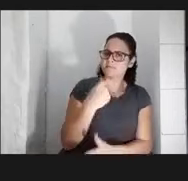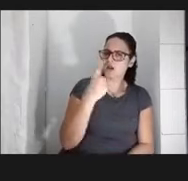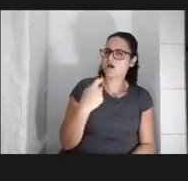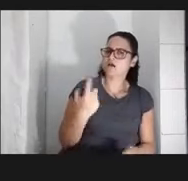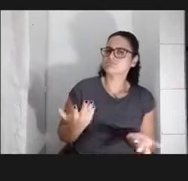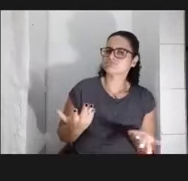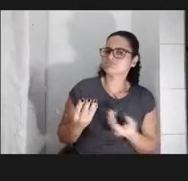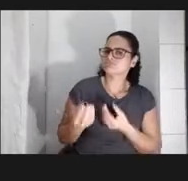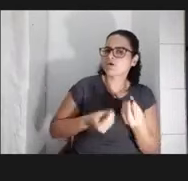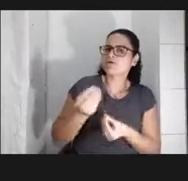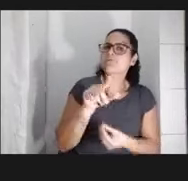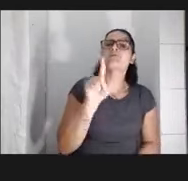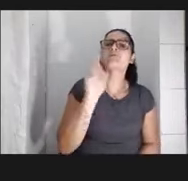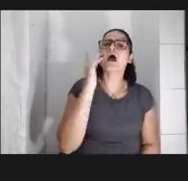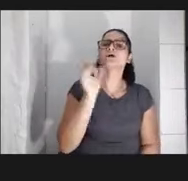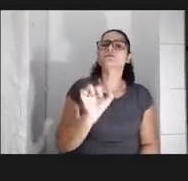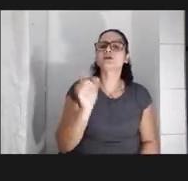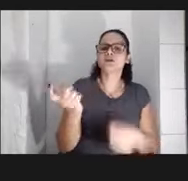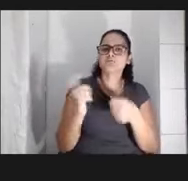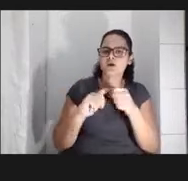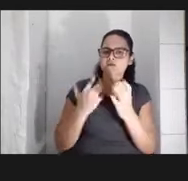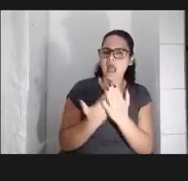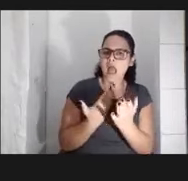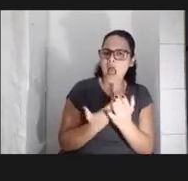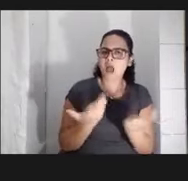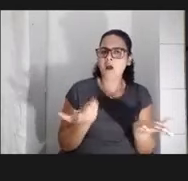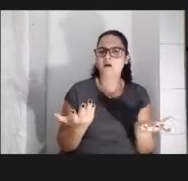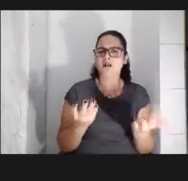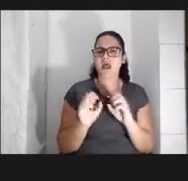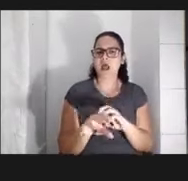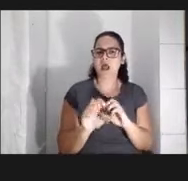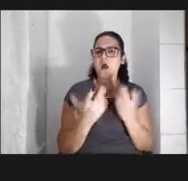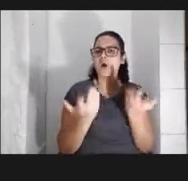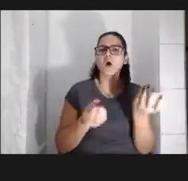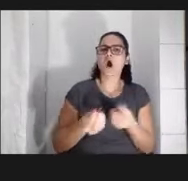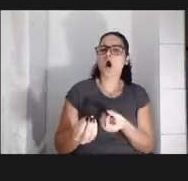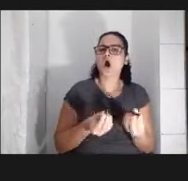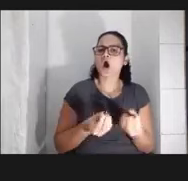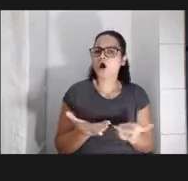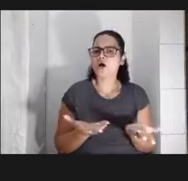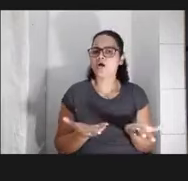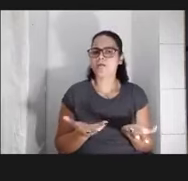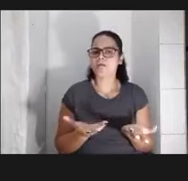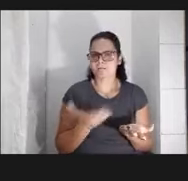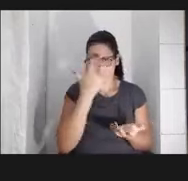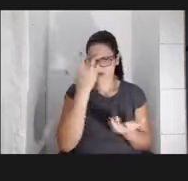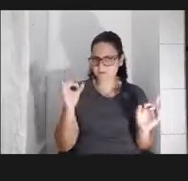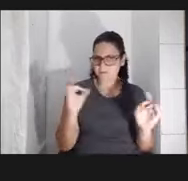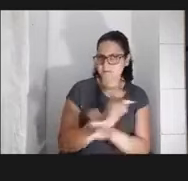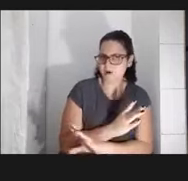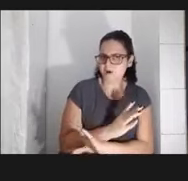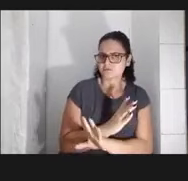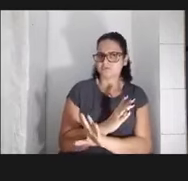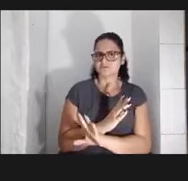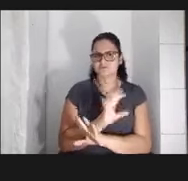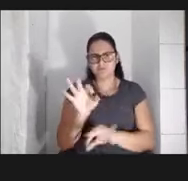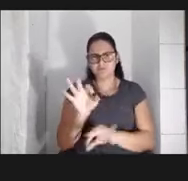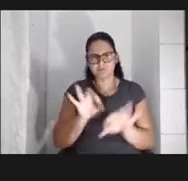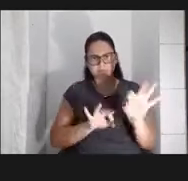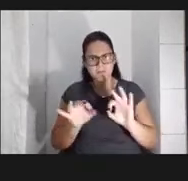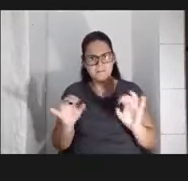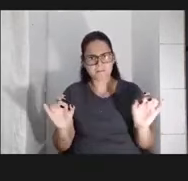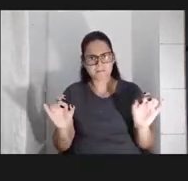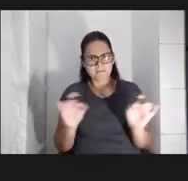que você acha da volta às aulas, os professores estão preparados, olha como é que está, os professores estão preparados nessa época de